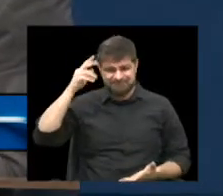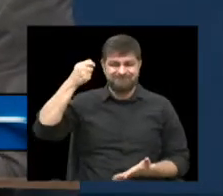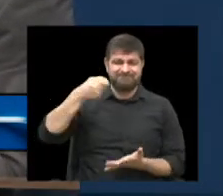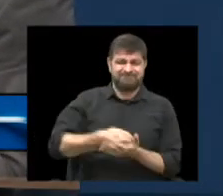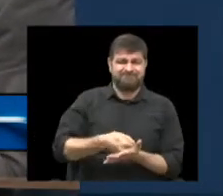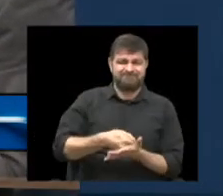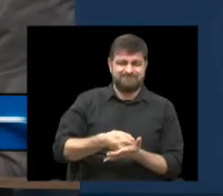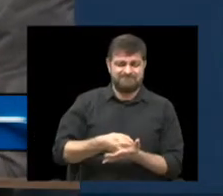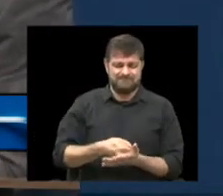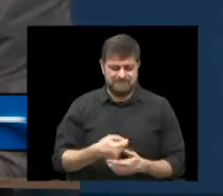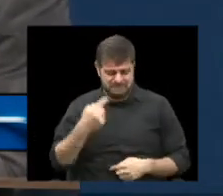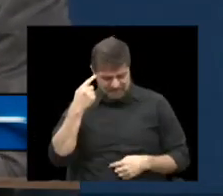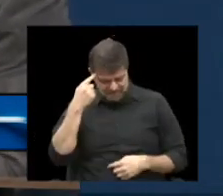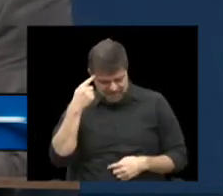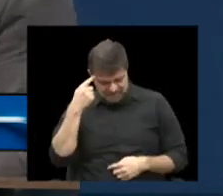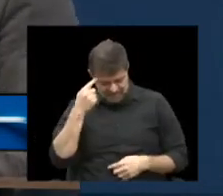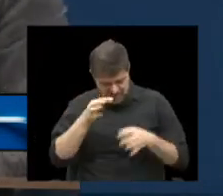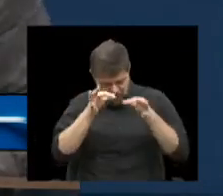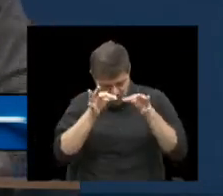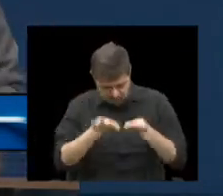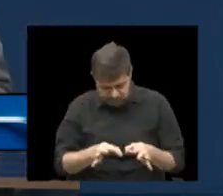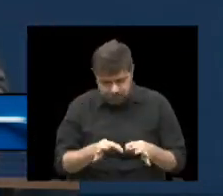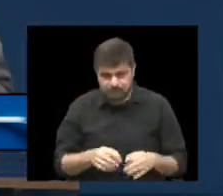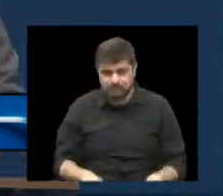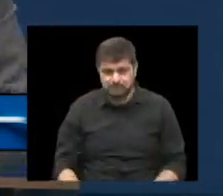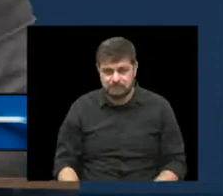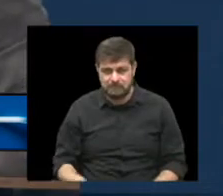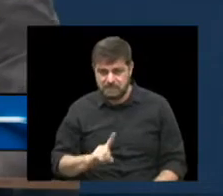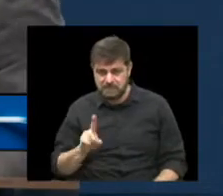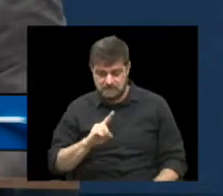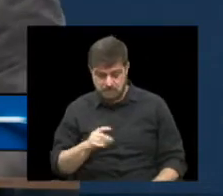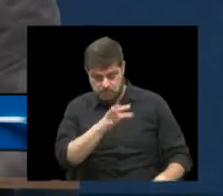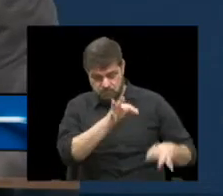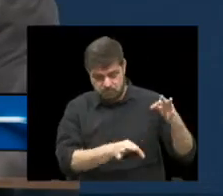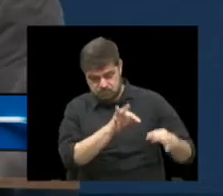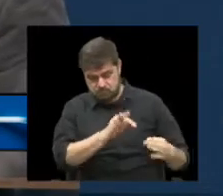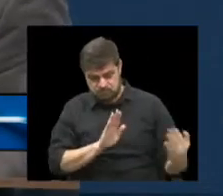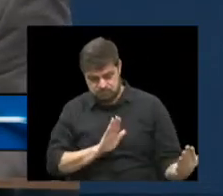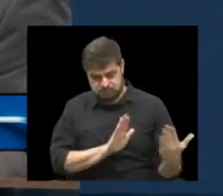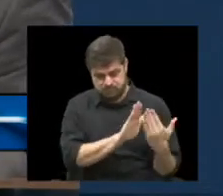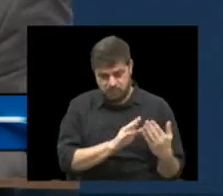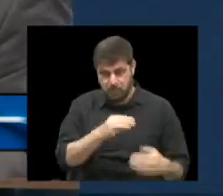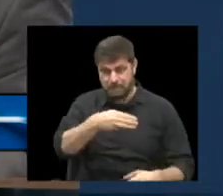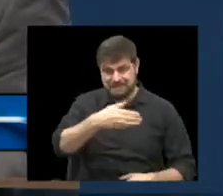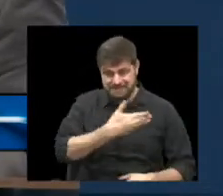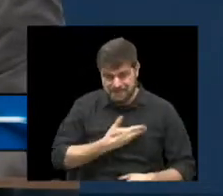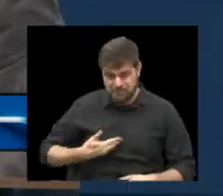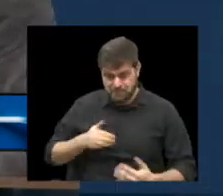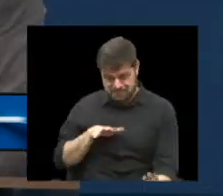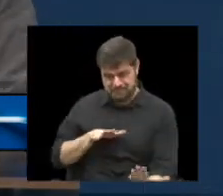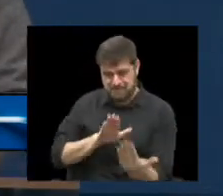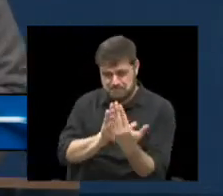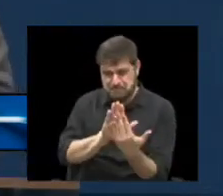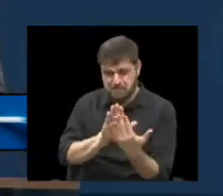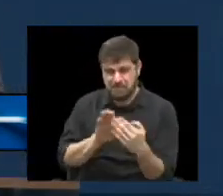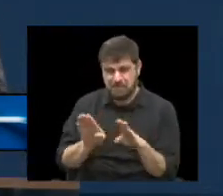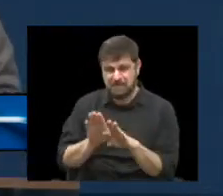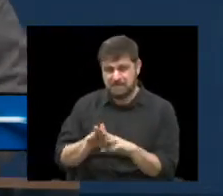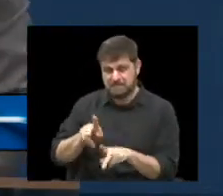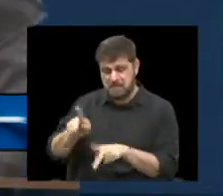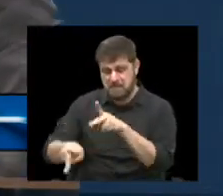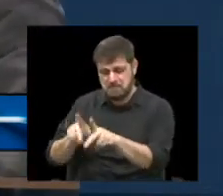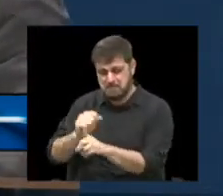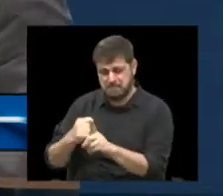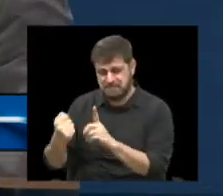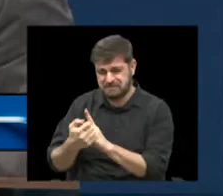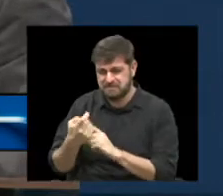mais acertada. Repito, que não afronte o Ministério Público, que não afronte a opinião